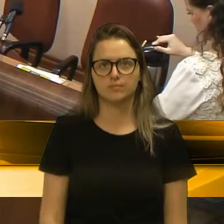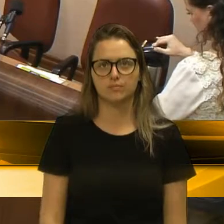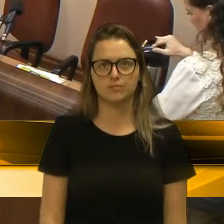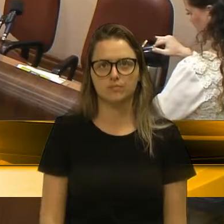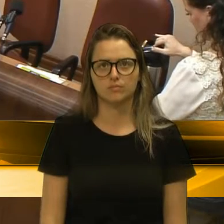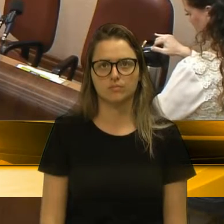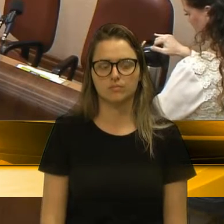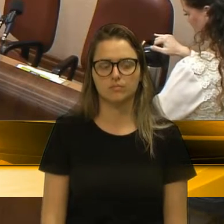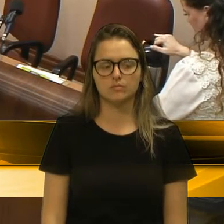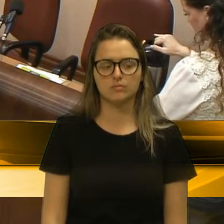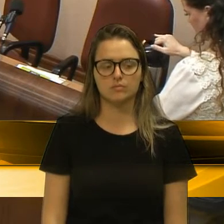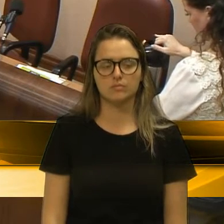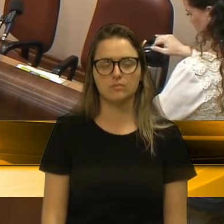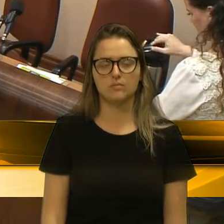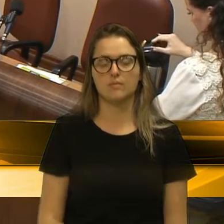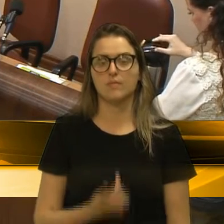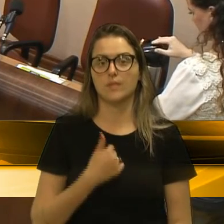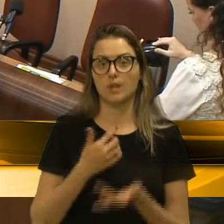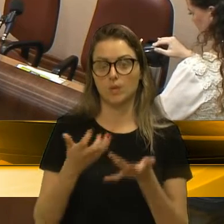Presidente, eu fiz questão